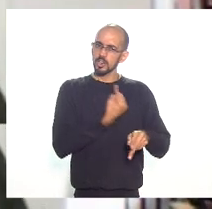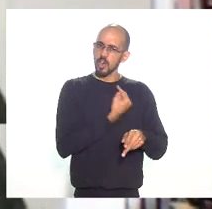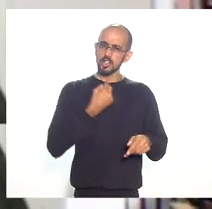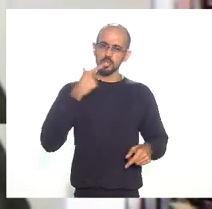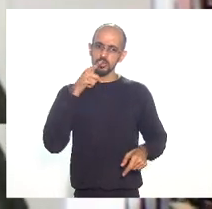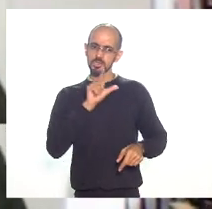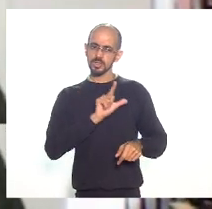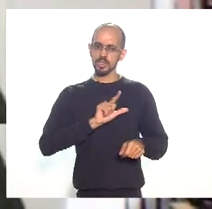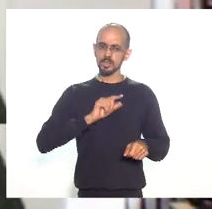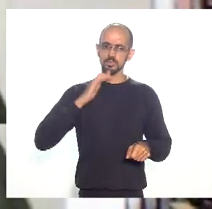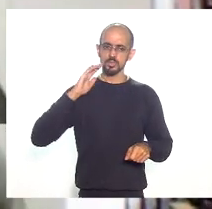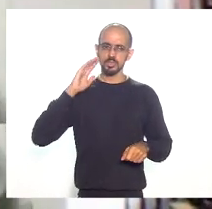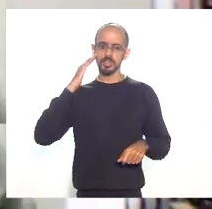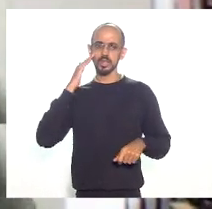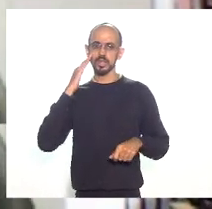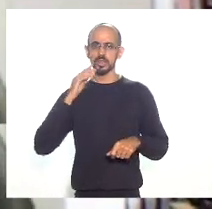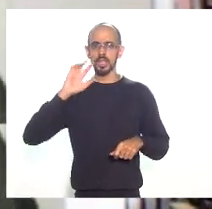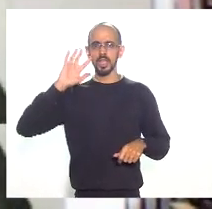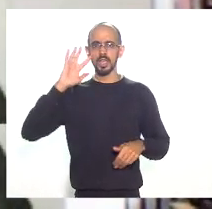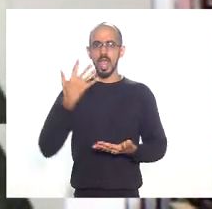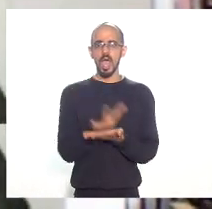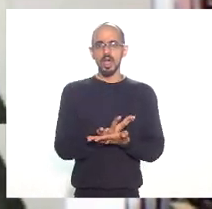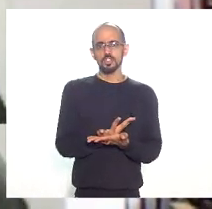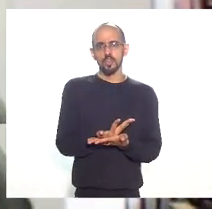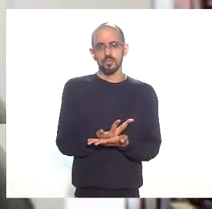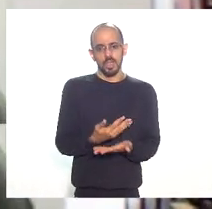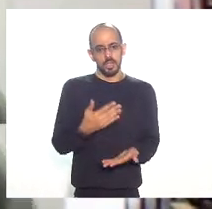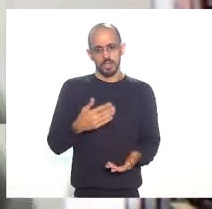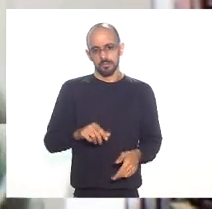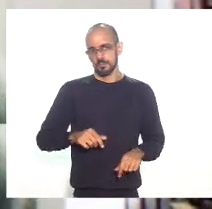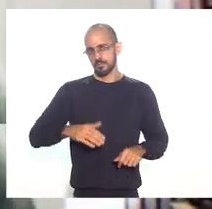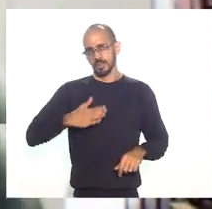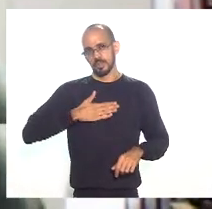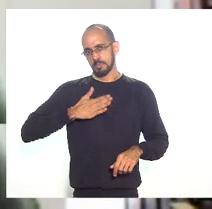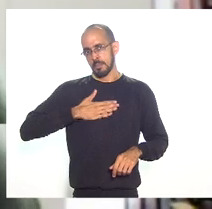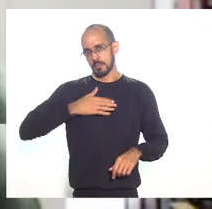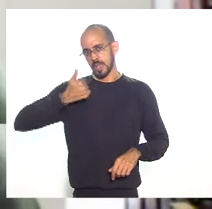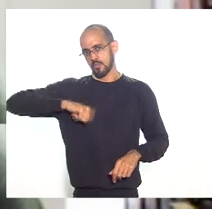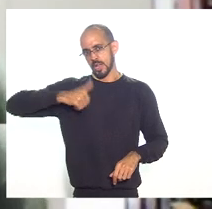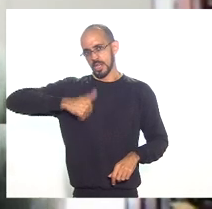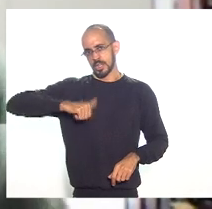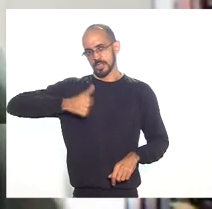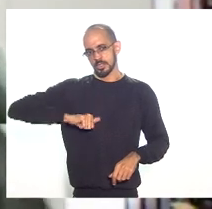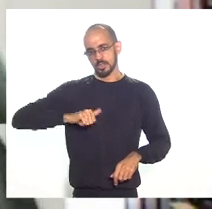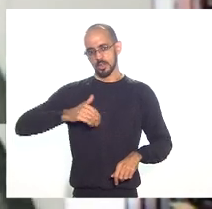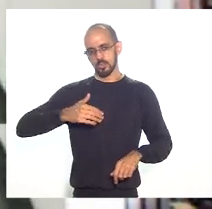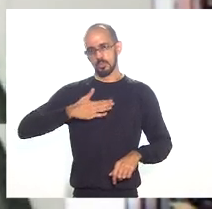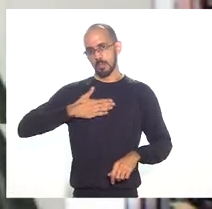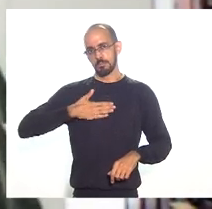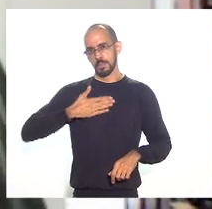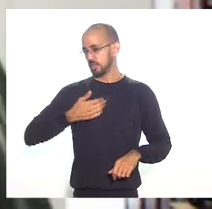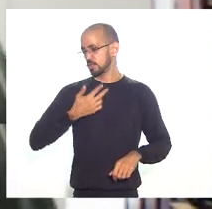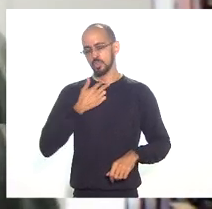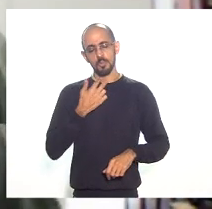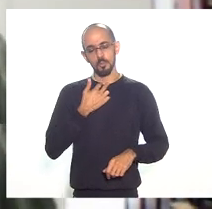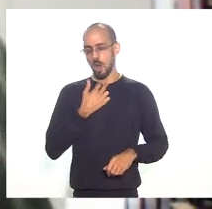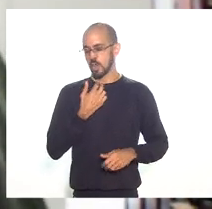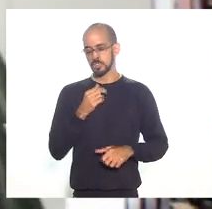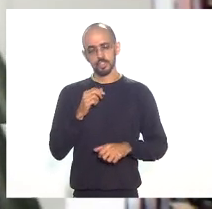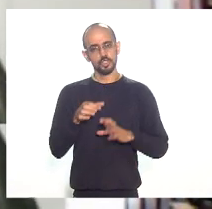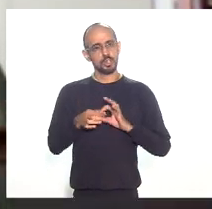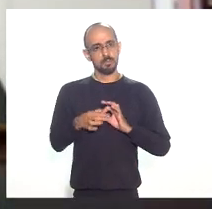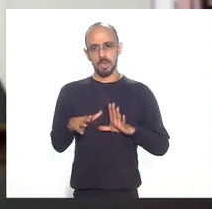tranquilidade, tomar uma decisão definitiva que, na minha avaliação, nesse momento, tem que ser de não permitir que esse projeto prospere.